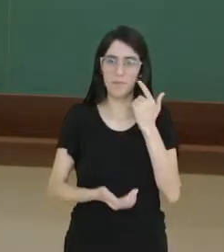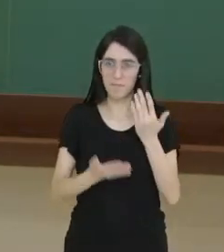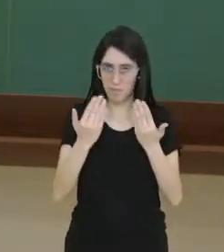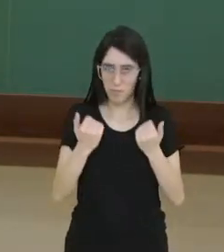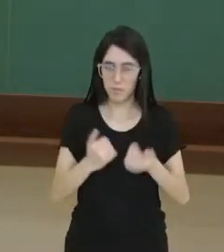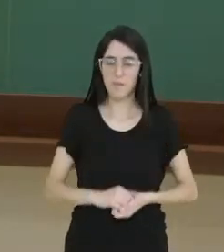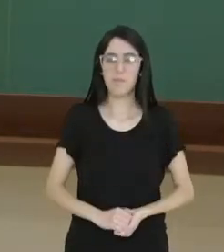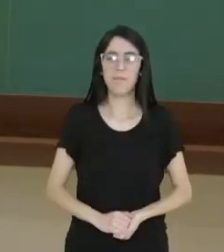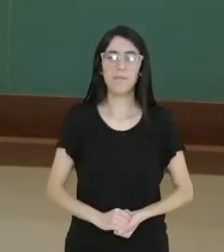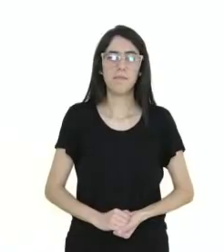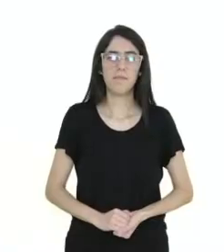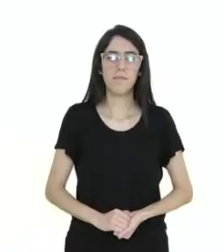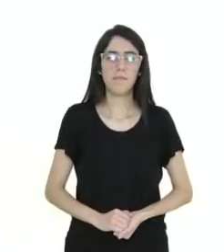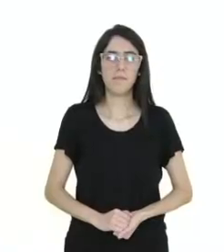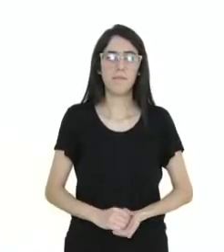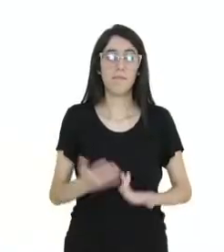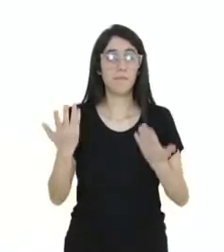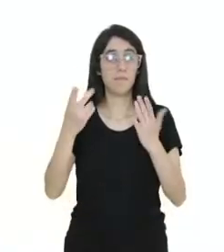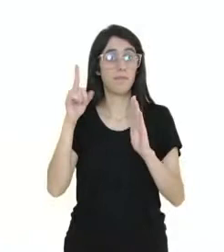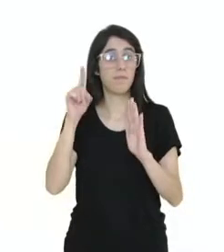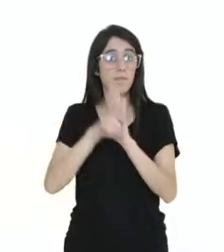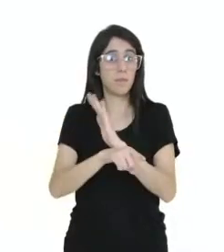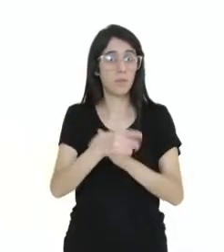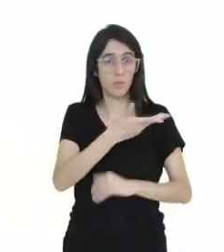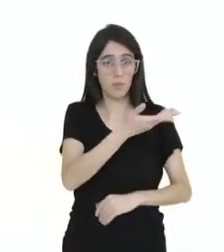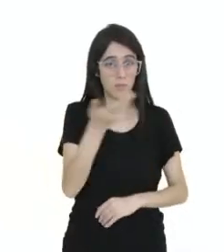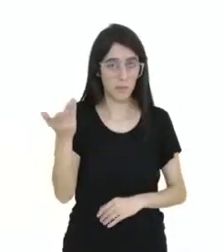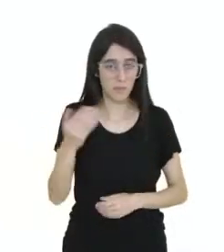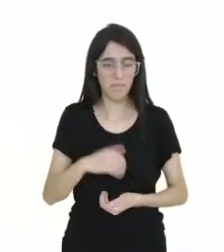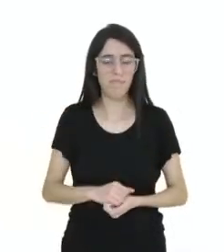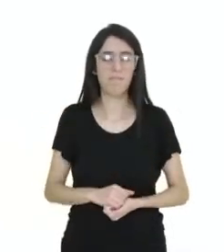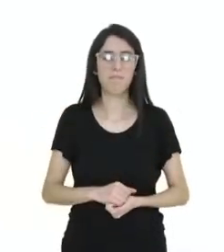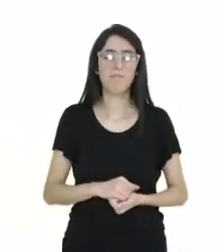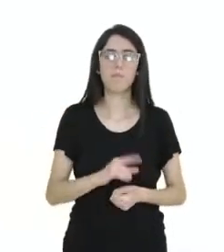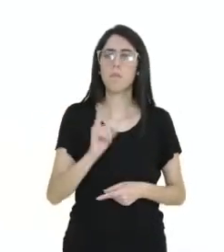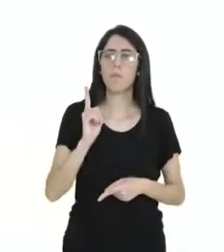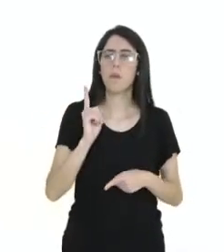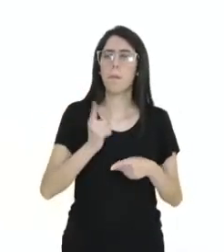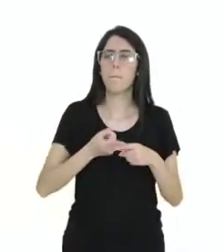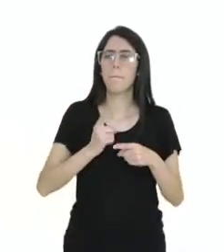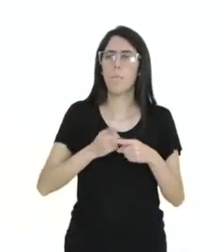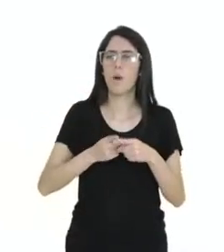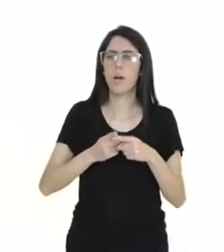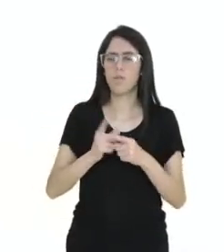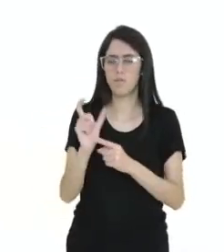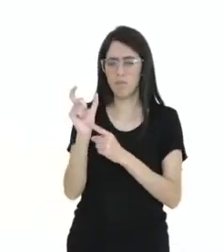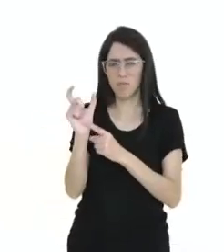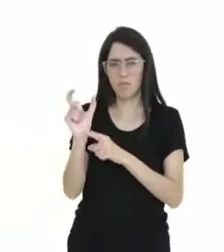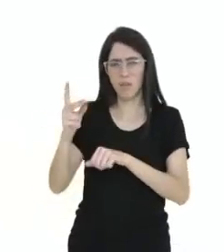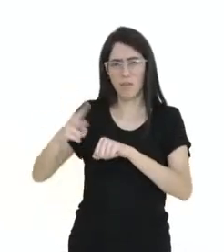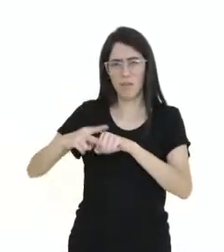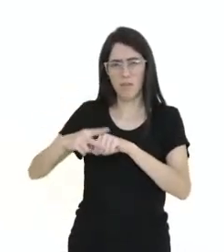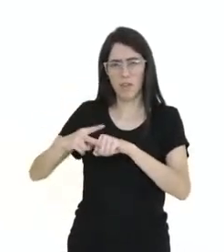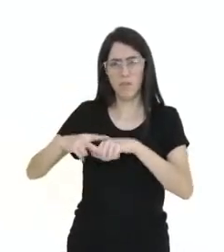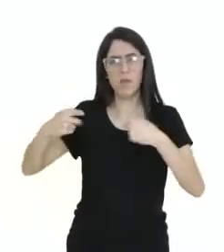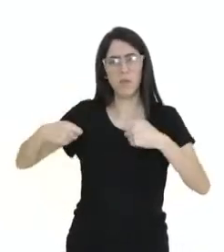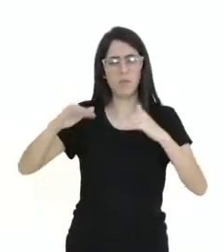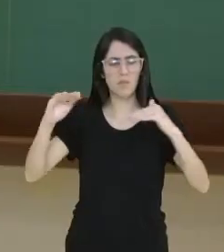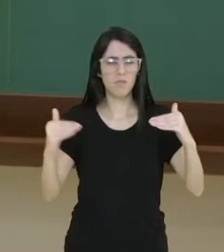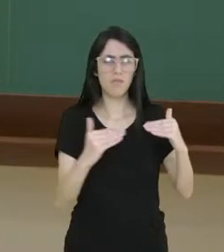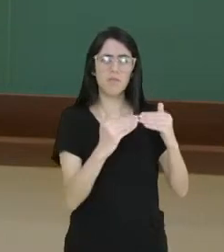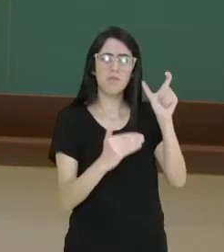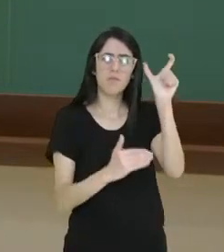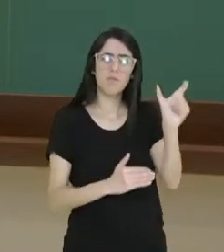então. Uma perguntinha então para vocês aqui, ó. Por que será que o verbo precisa concordar com o